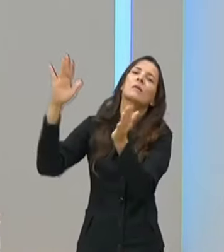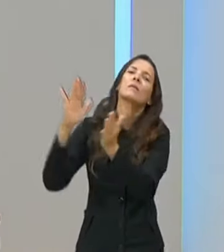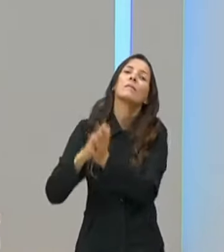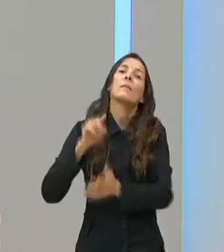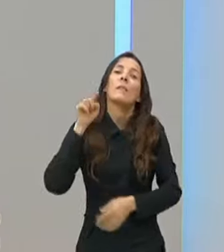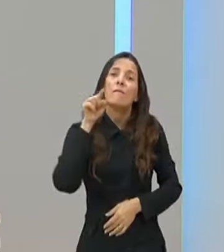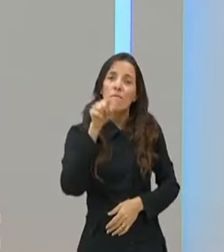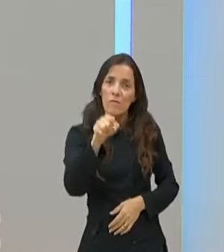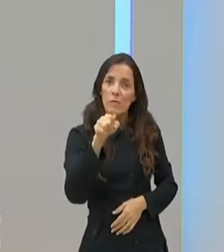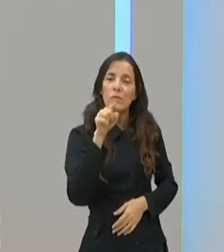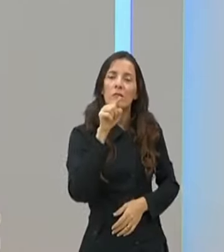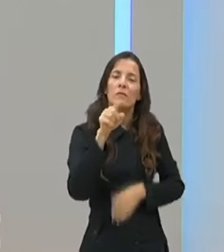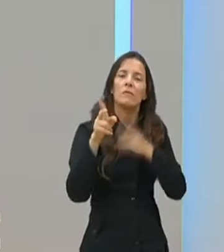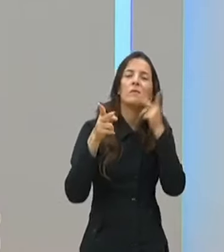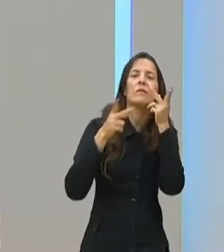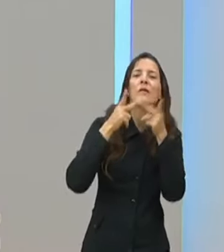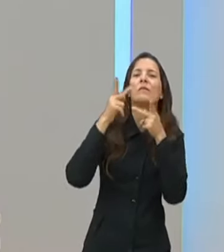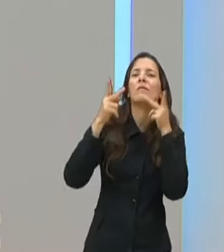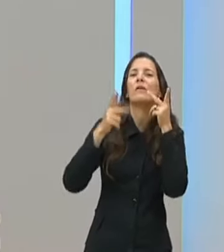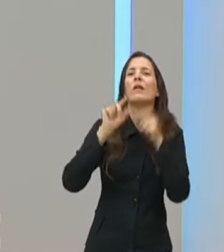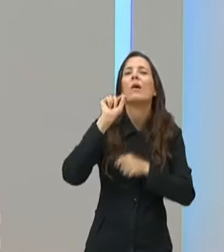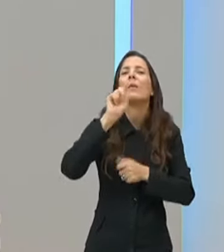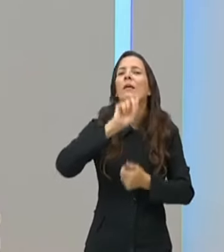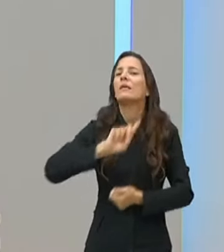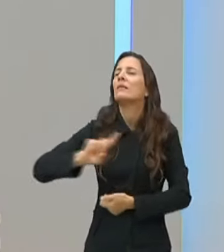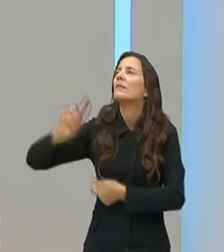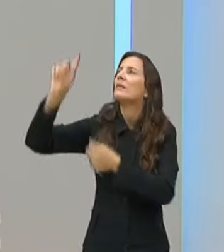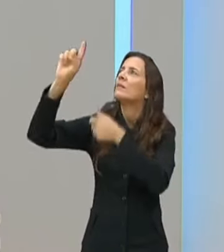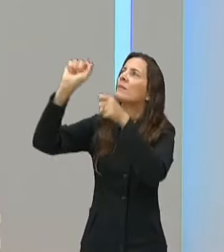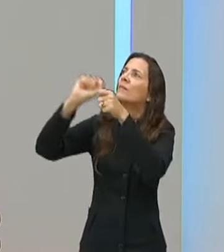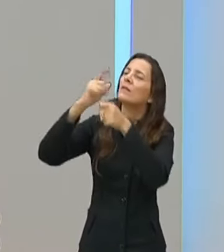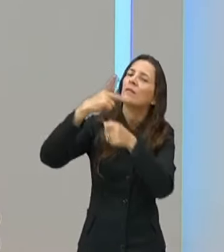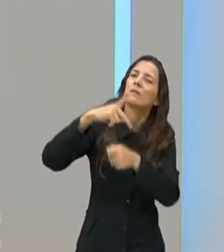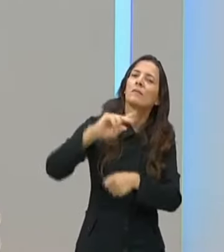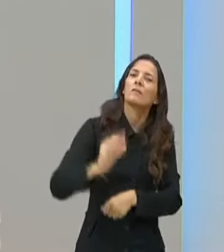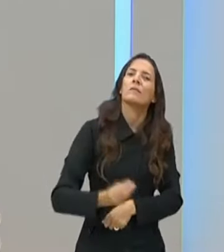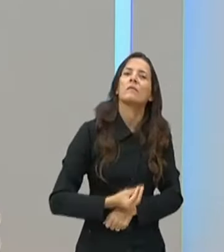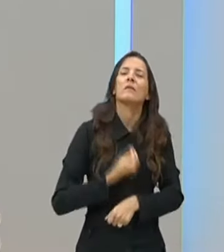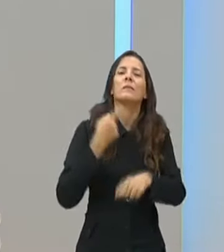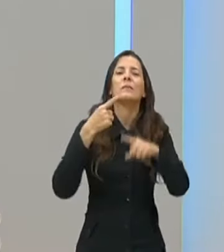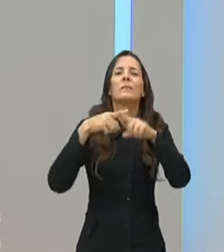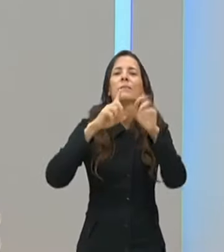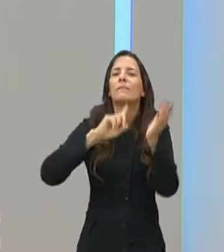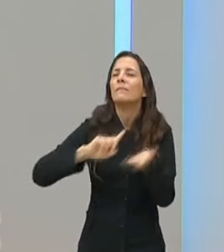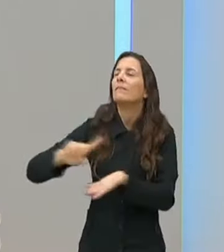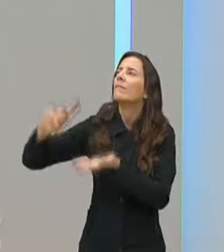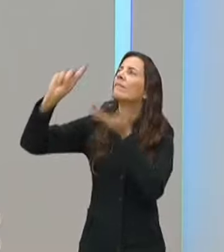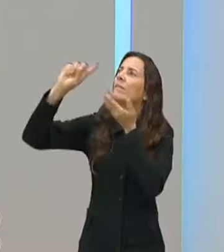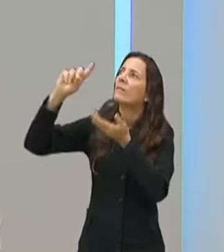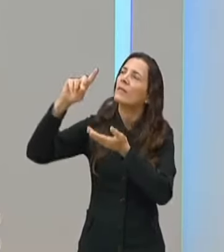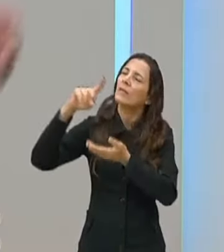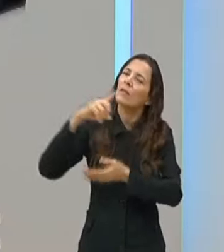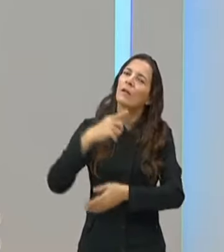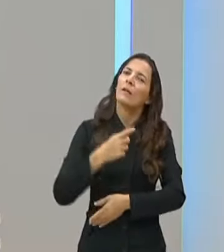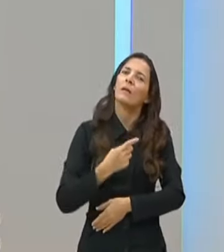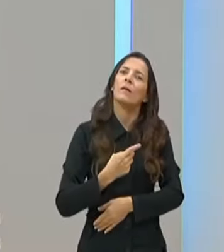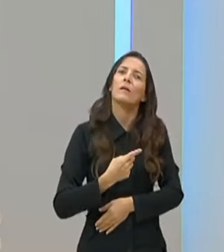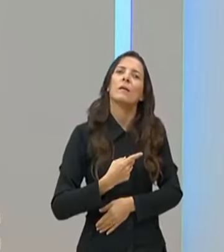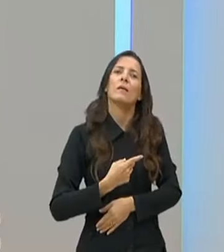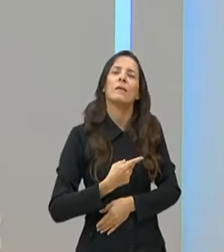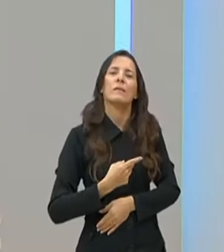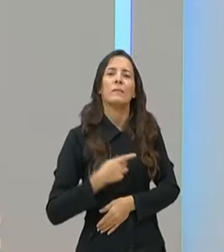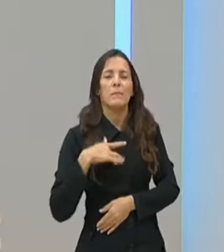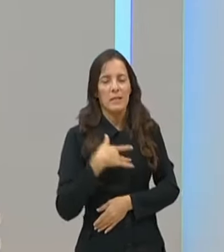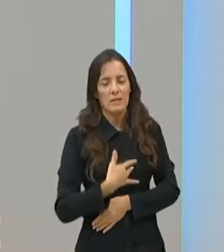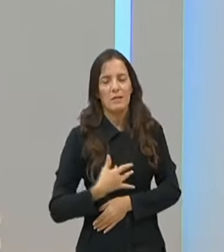é muito misericordioso e piedoso. Louvado seja o nome do Senhor. Vamos orar a